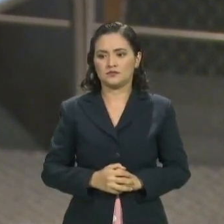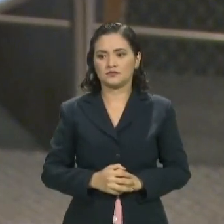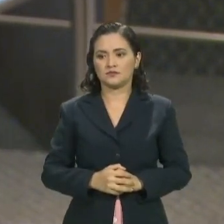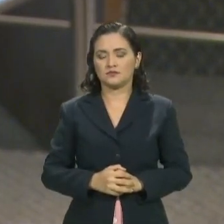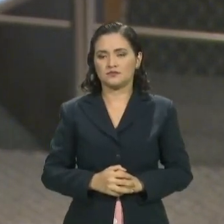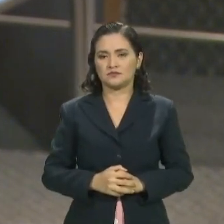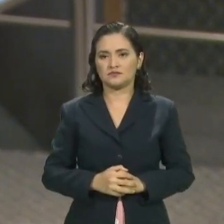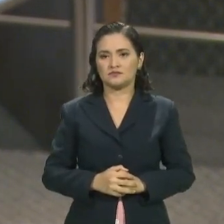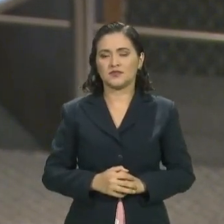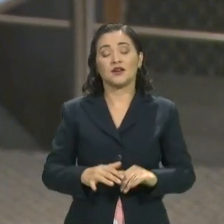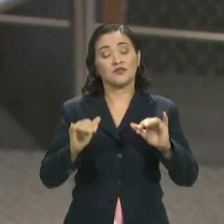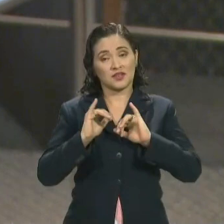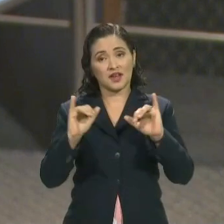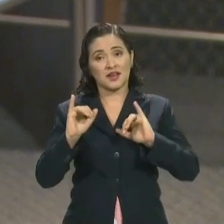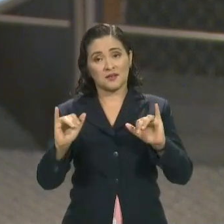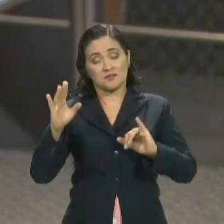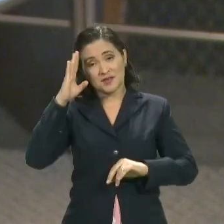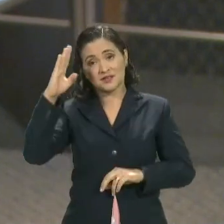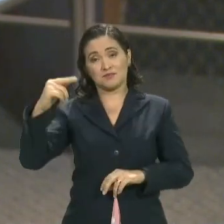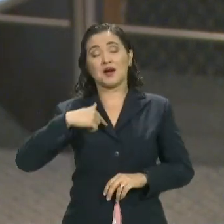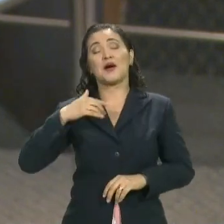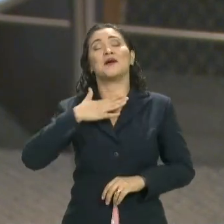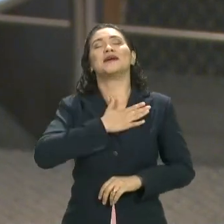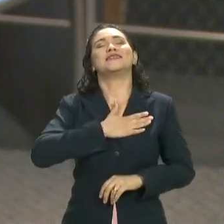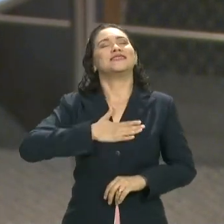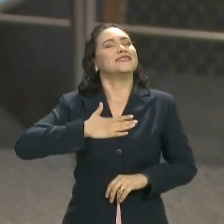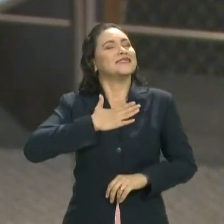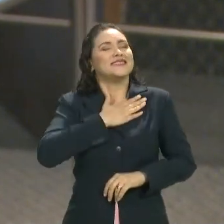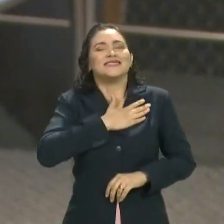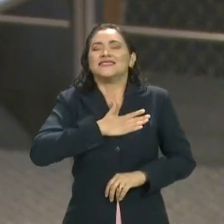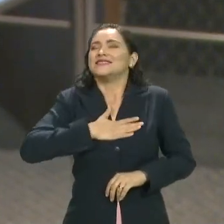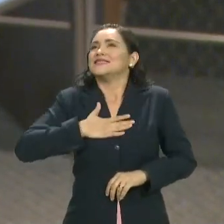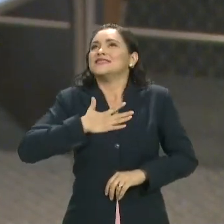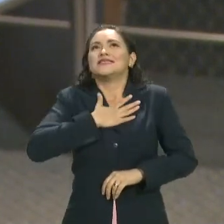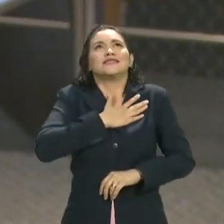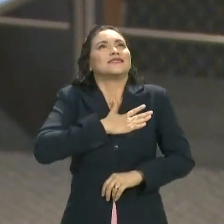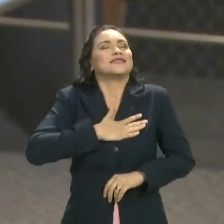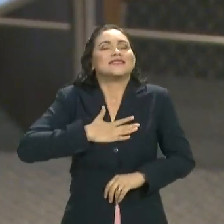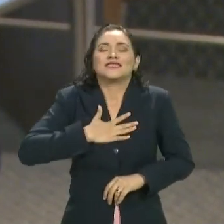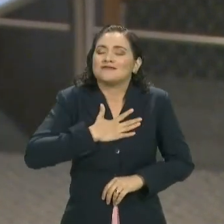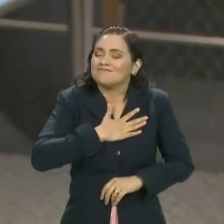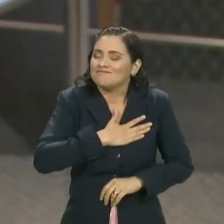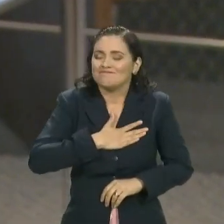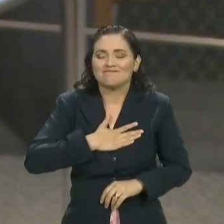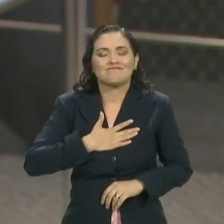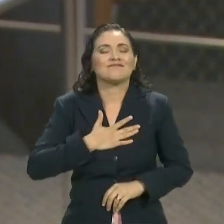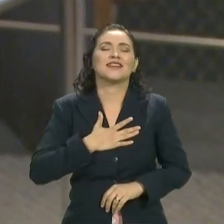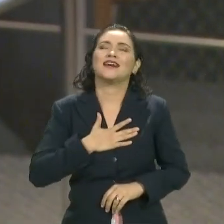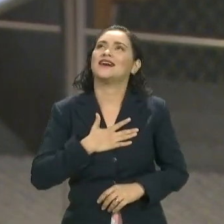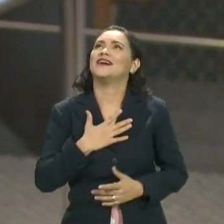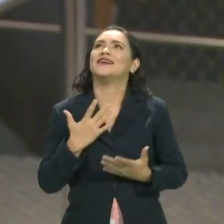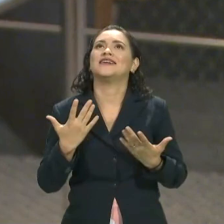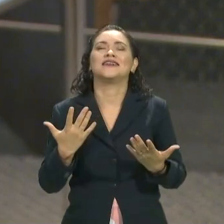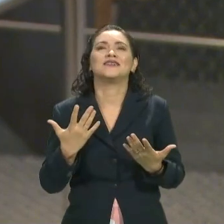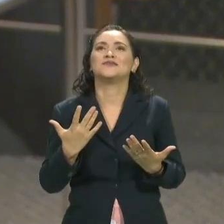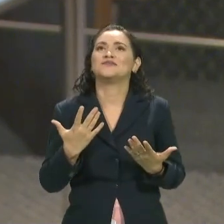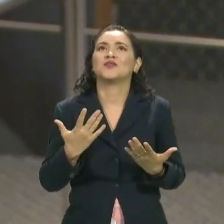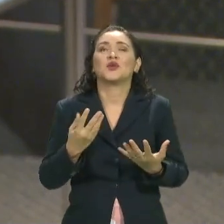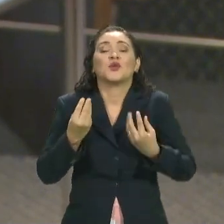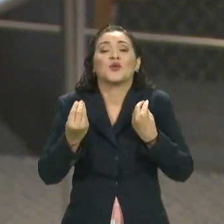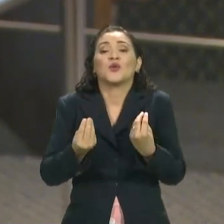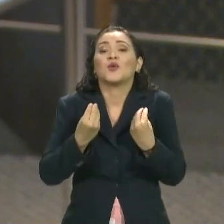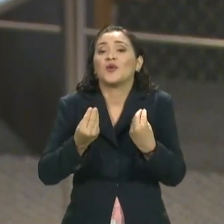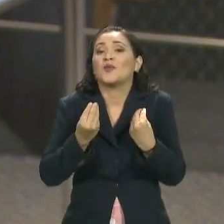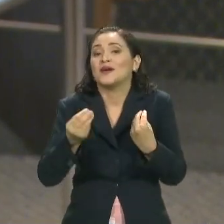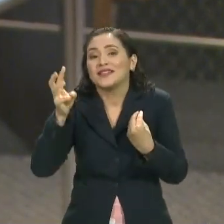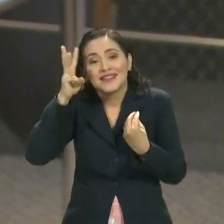a minha alegria. Uma alegria incomensurável, mensurável. Ah, meu Deus, como será a minha